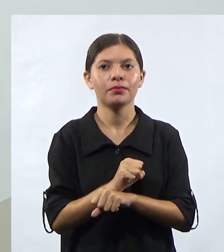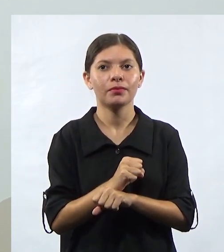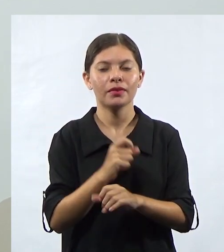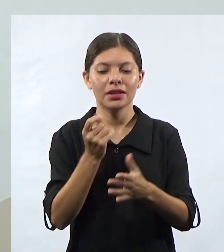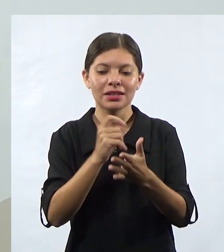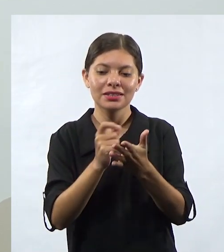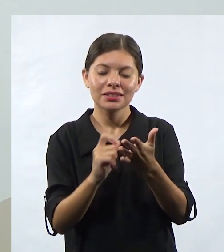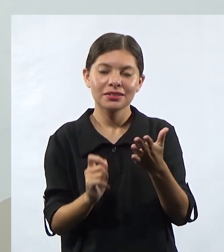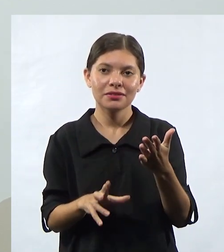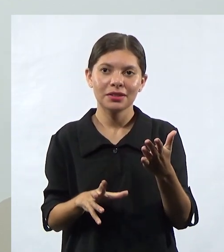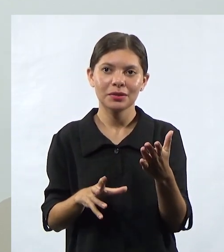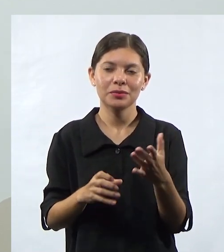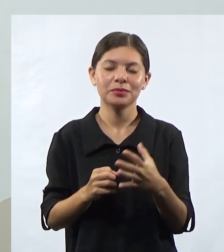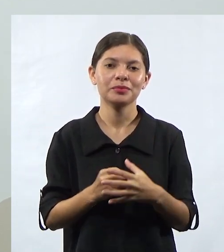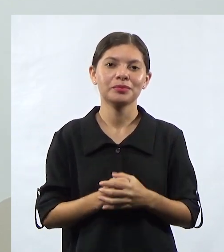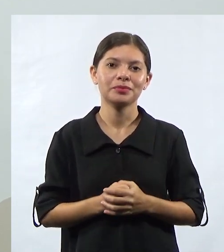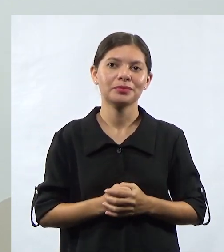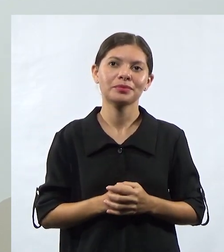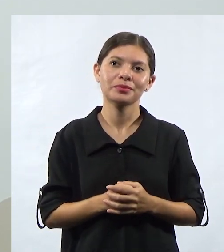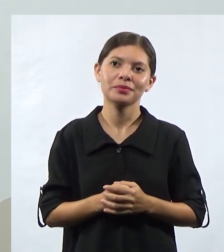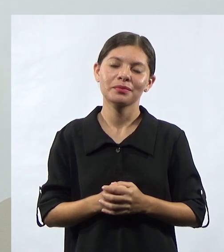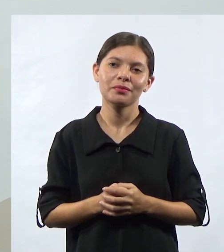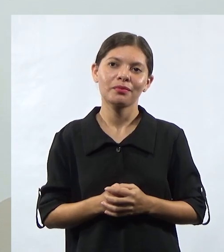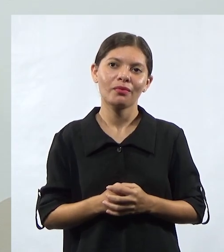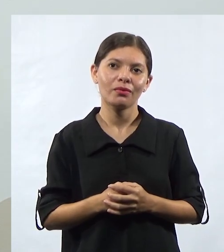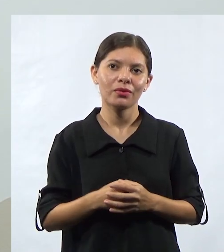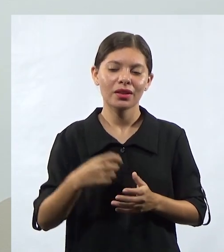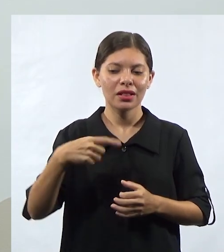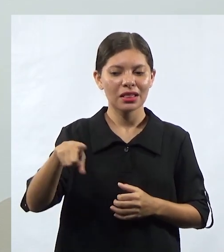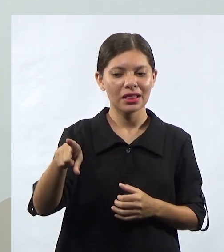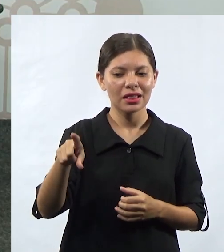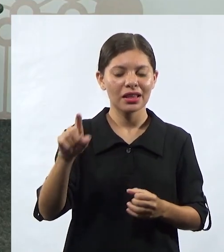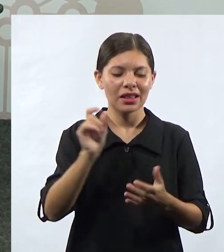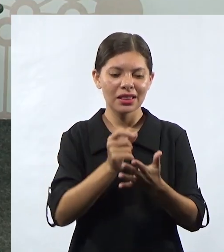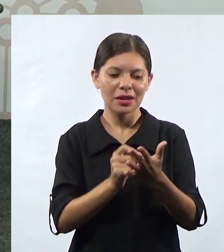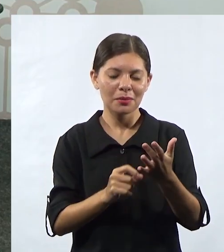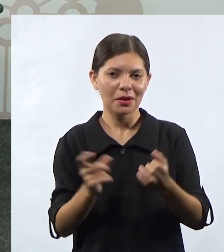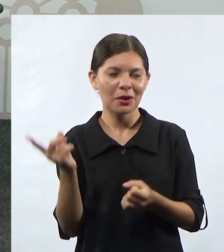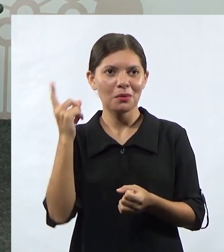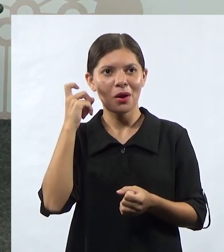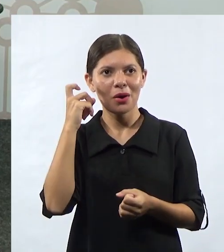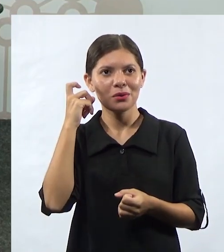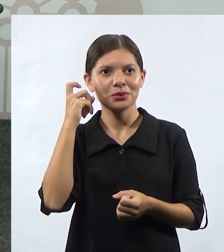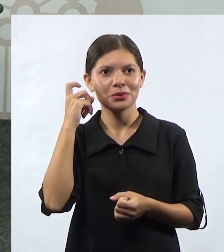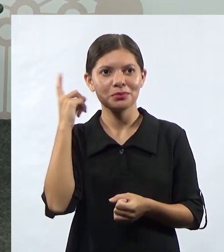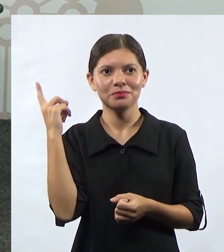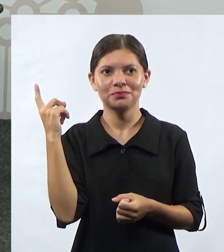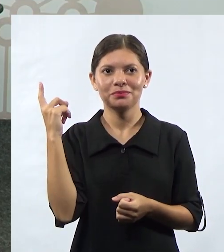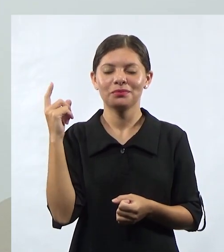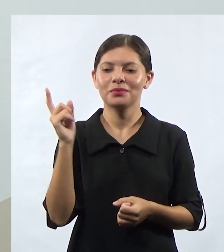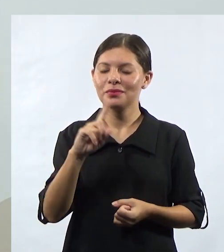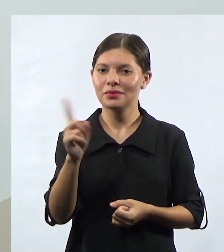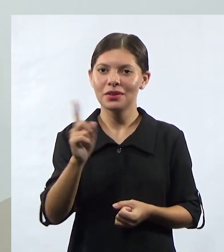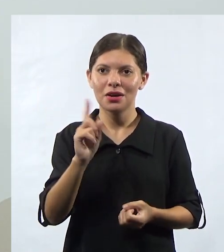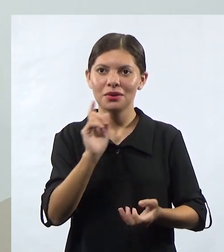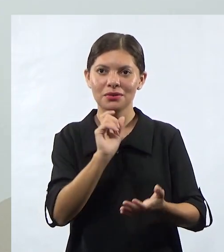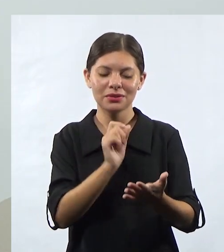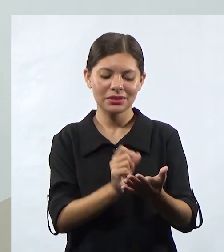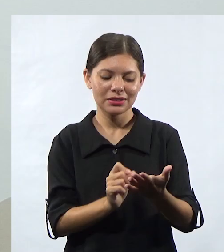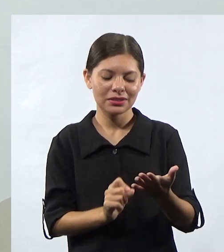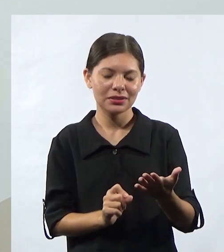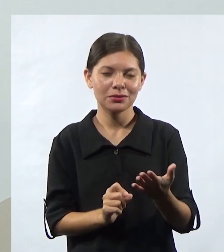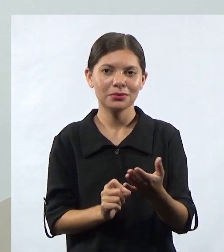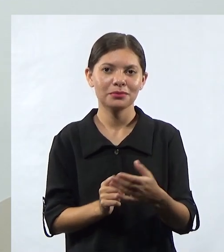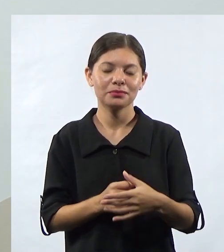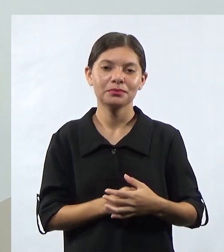a gente não vai receber um trabalho em áudio, a gente vai receber um trabalho escrito. Né? A atividade de prática é um trabalho